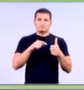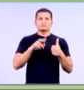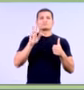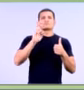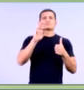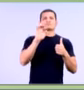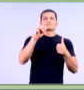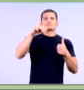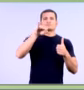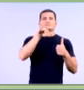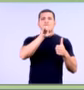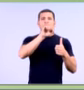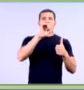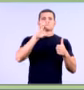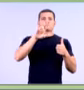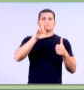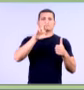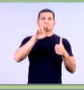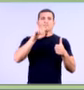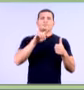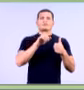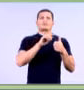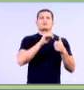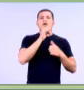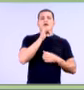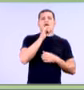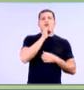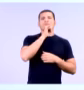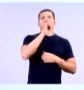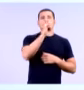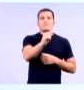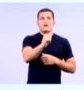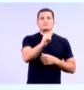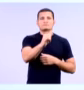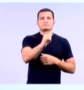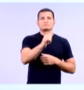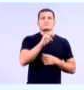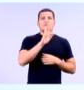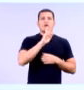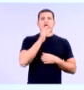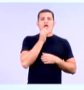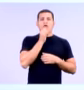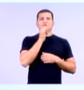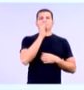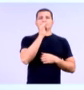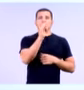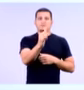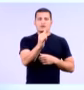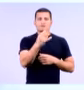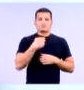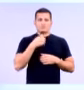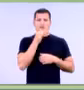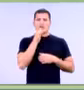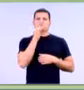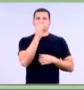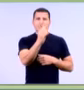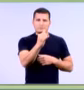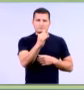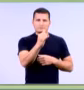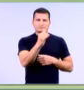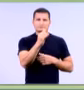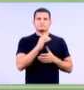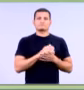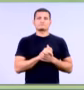é o emissor? É aquele que fala, é aquele que se expressa, é aquele que emite a mensagem.